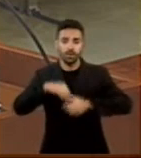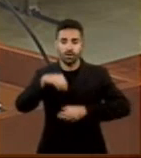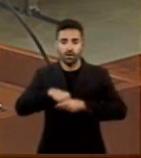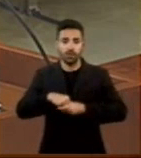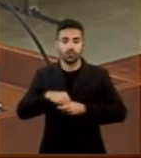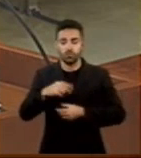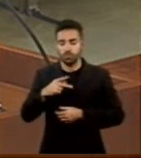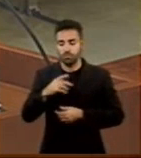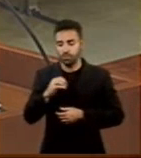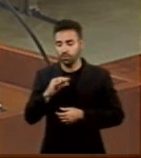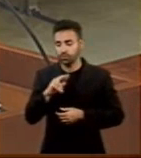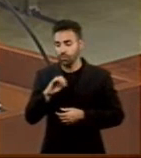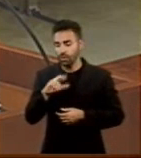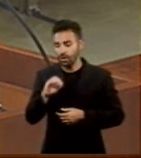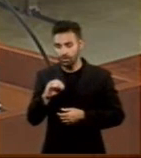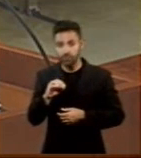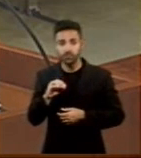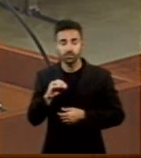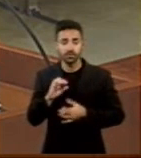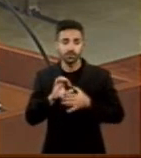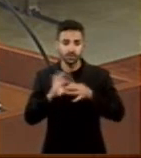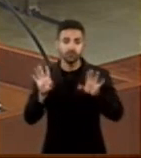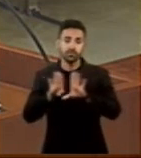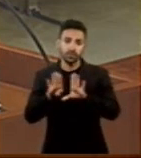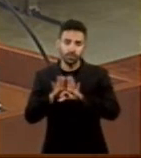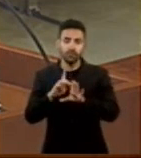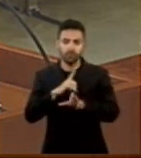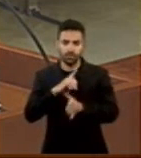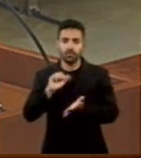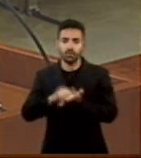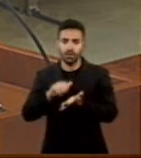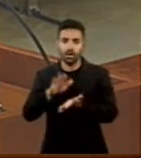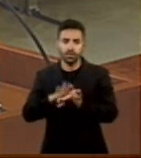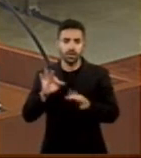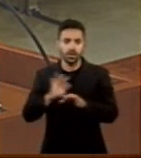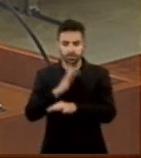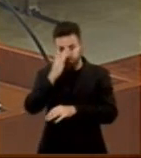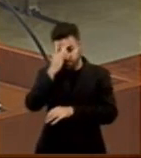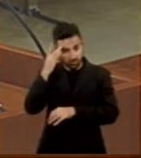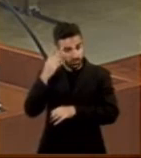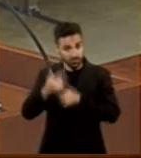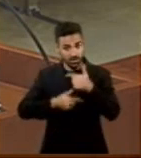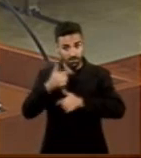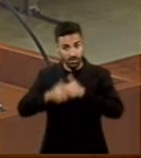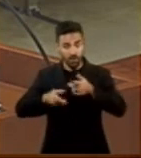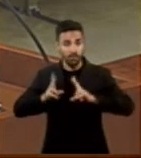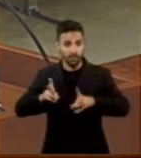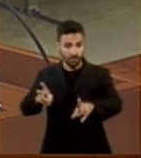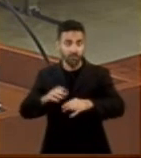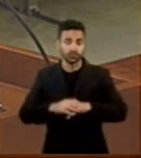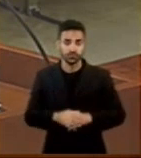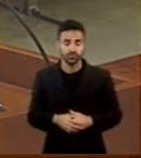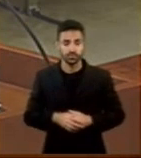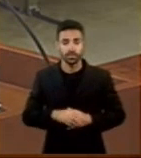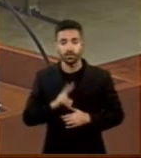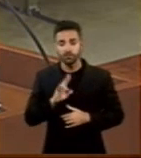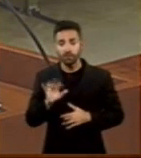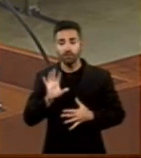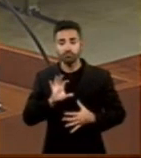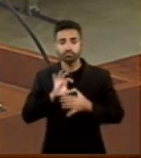portuário avulso e também tem um cadastro do trabalhador portuário permanente que vai se vincular